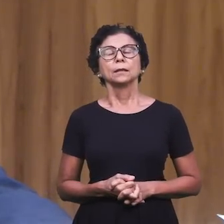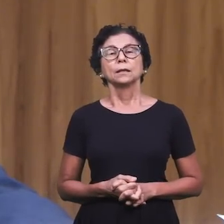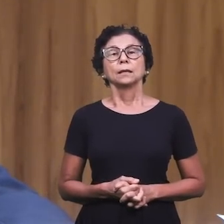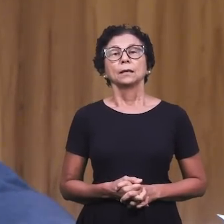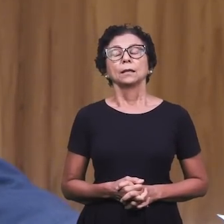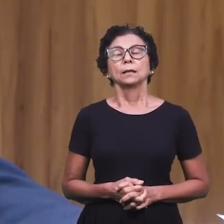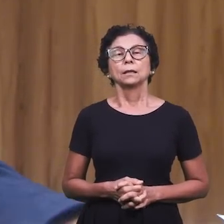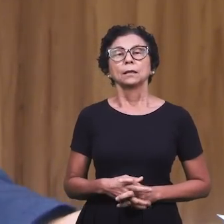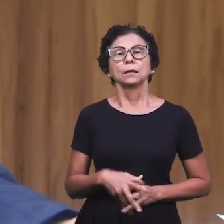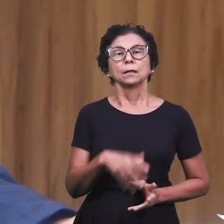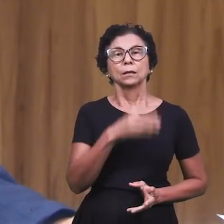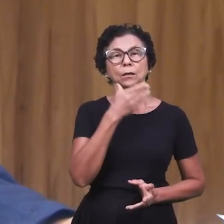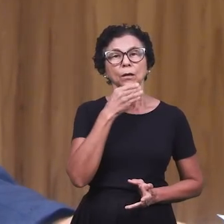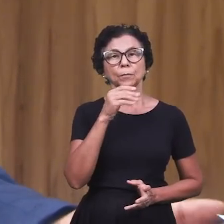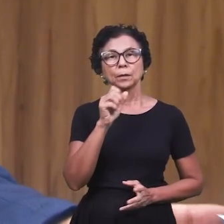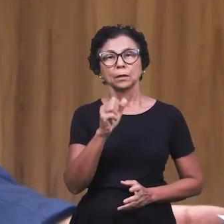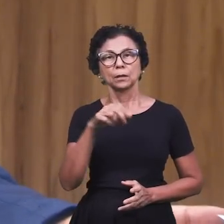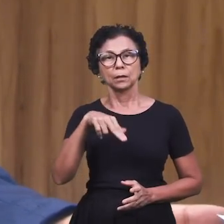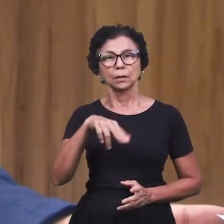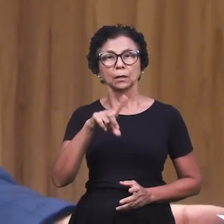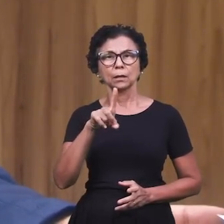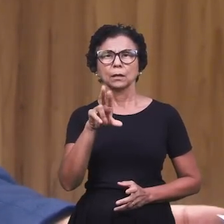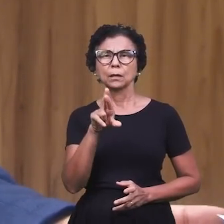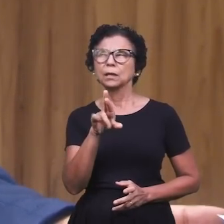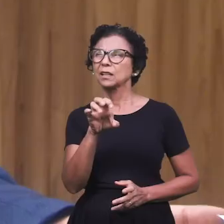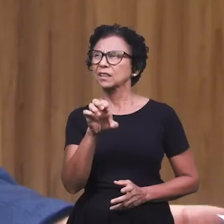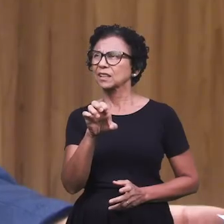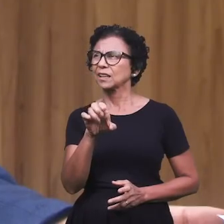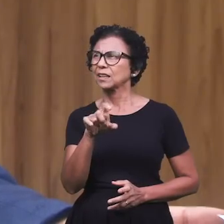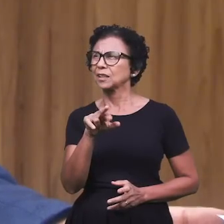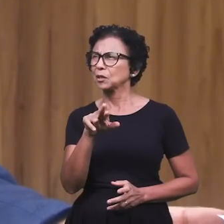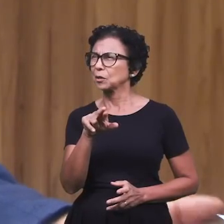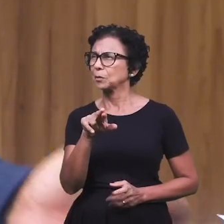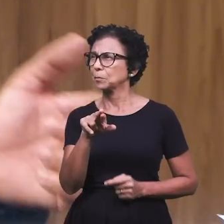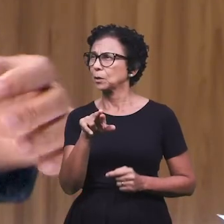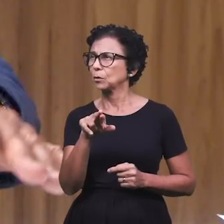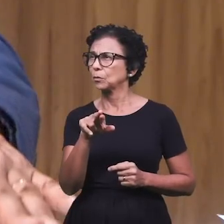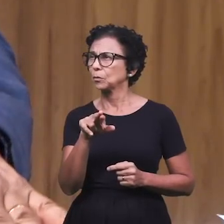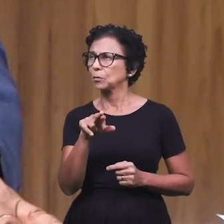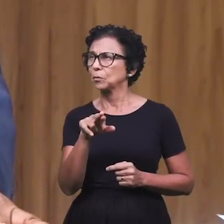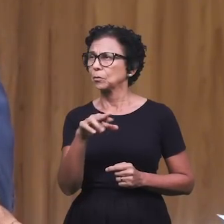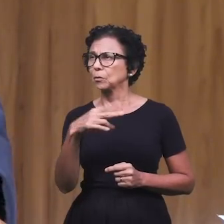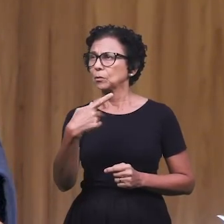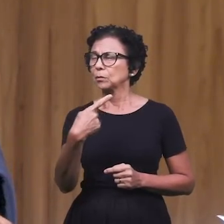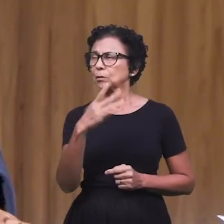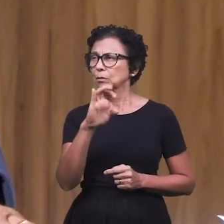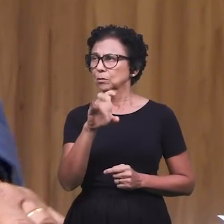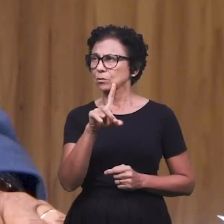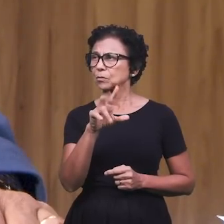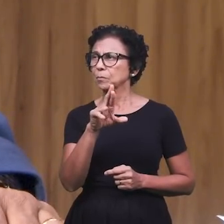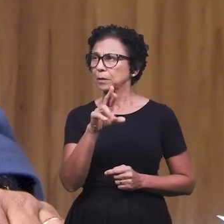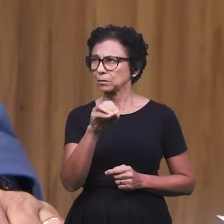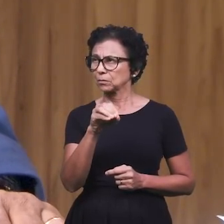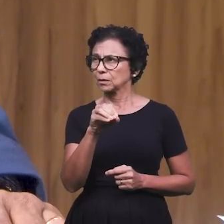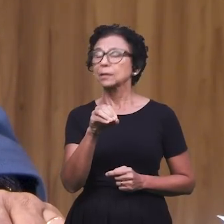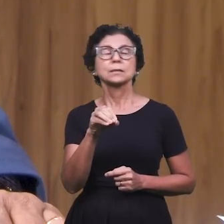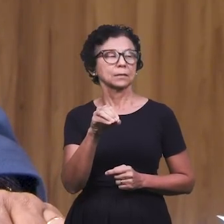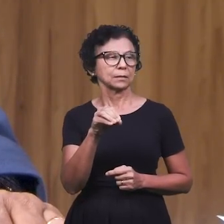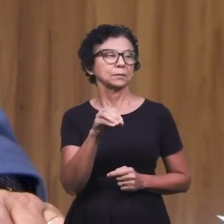André era irmão de Pedro, né? Irmão de Pedro. Agora, interessante que André, ele